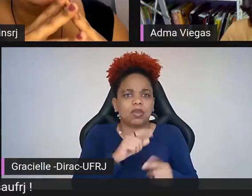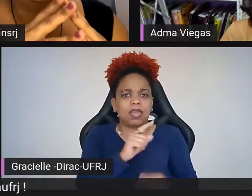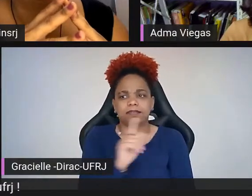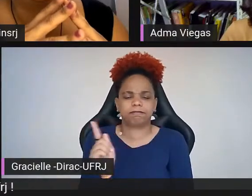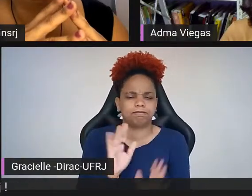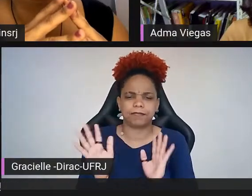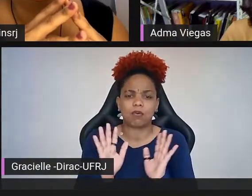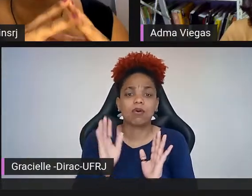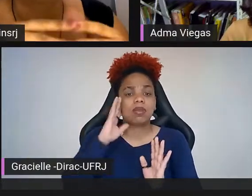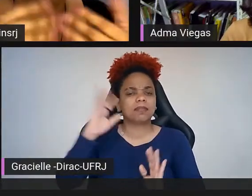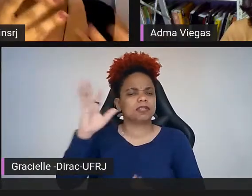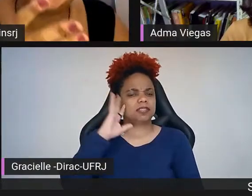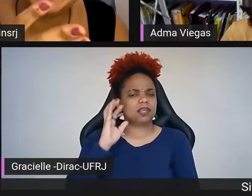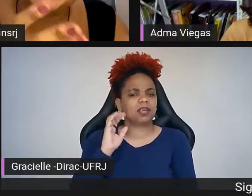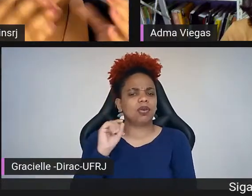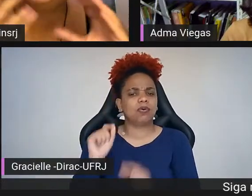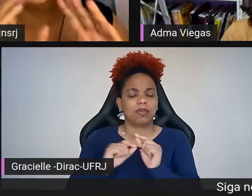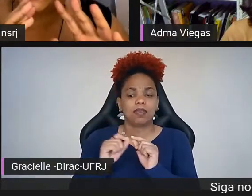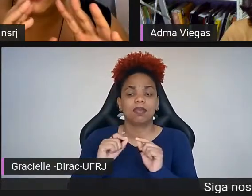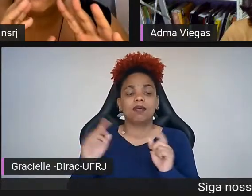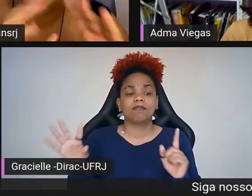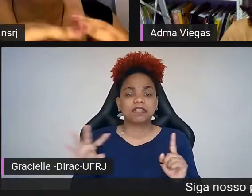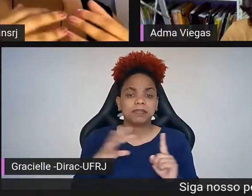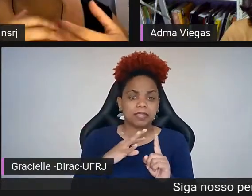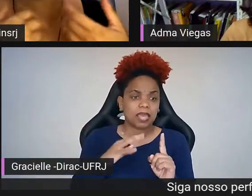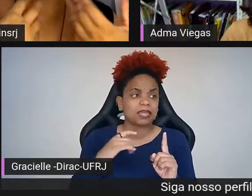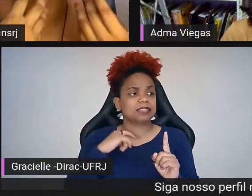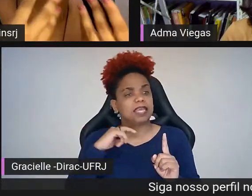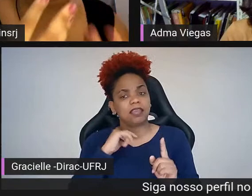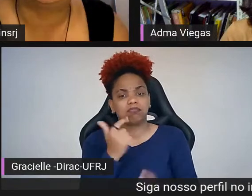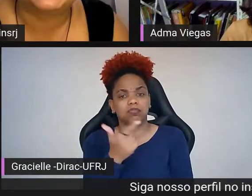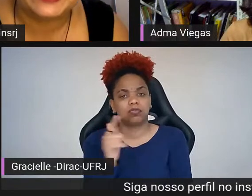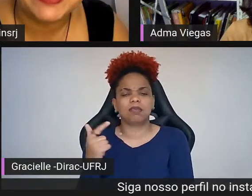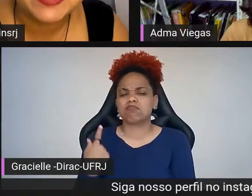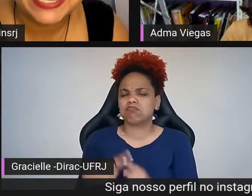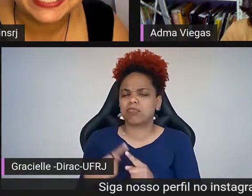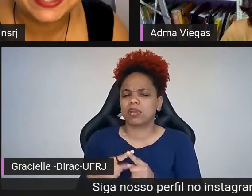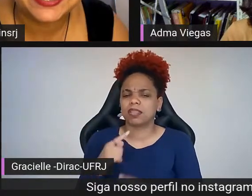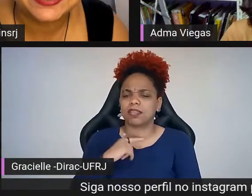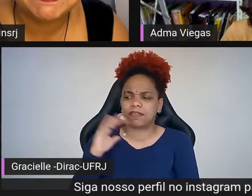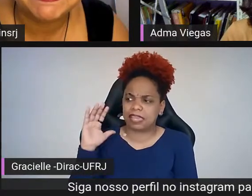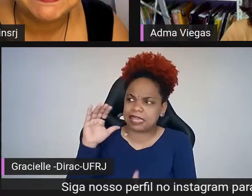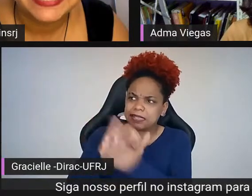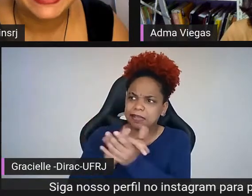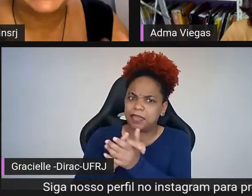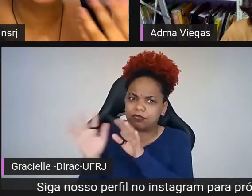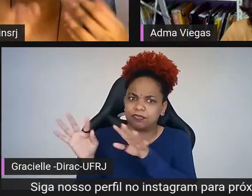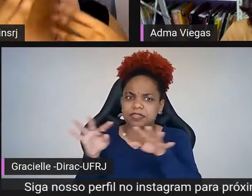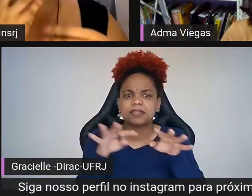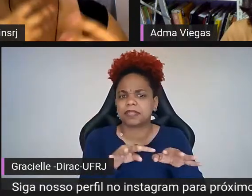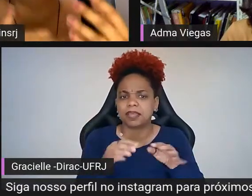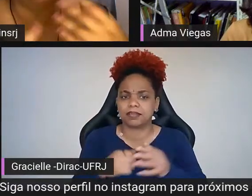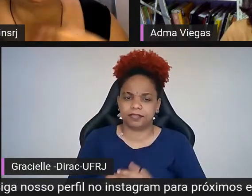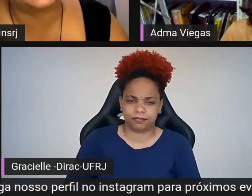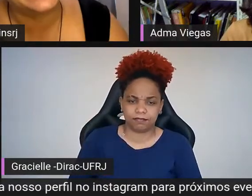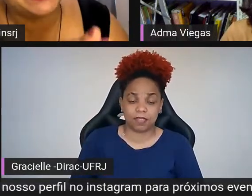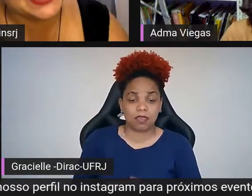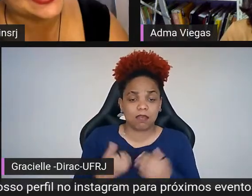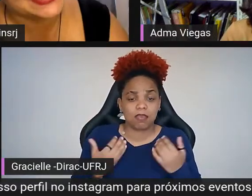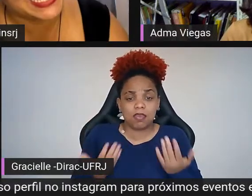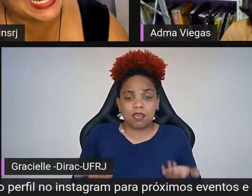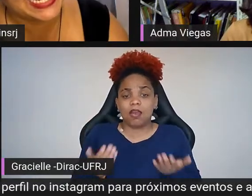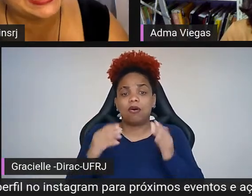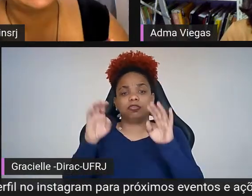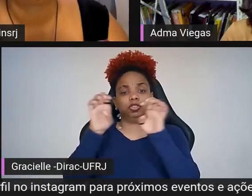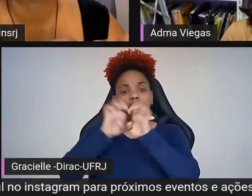pensar o que tem visibilidade e o que não tem. Por que que o casamento tem visibilidade? Que estrutura o